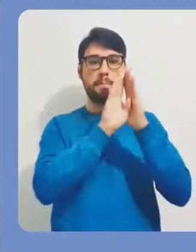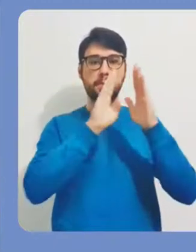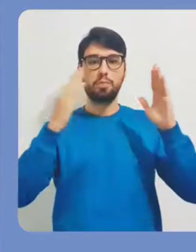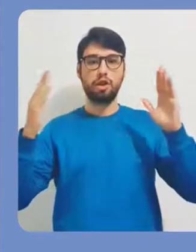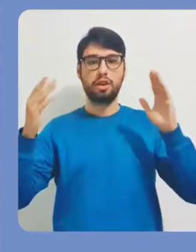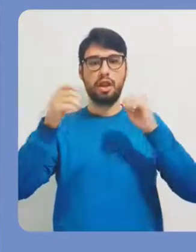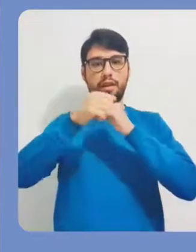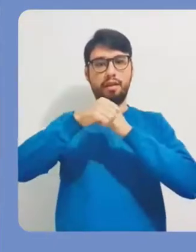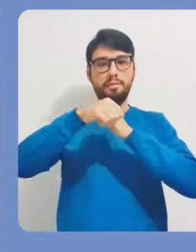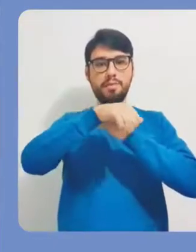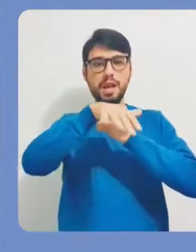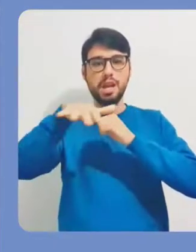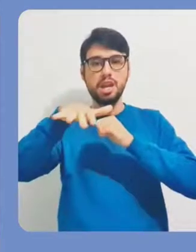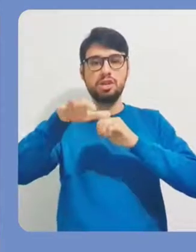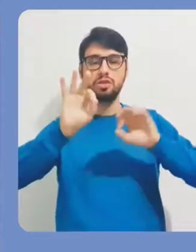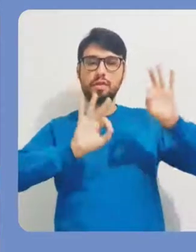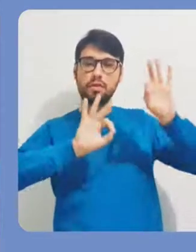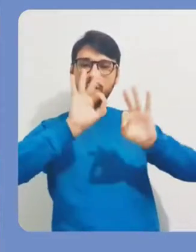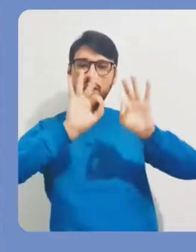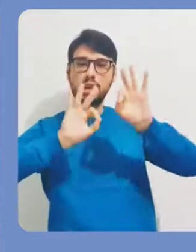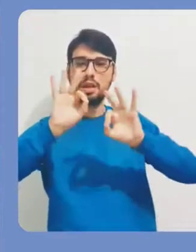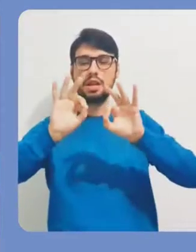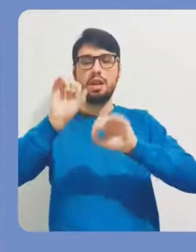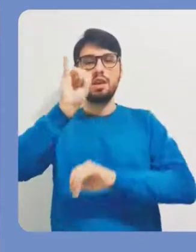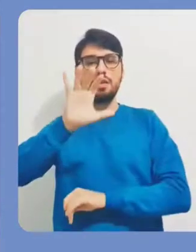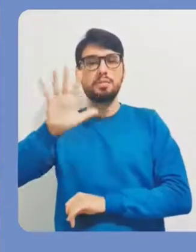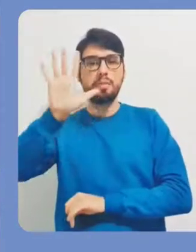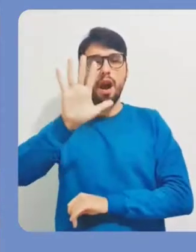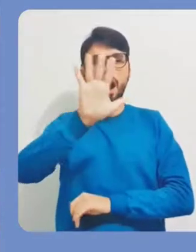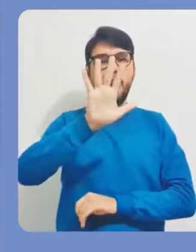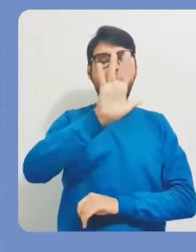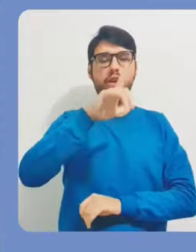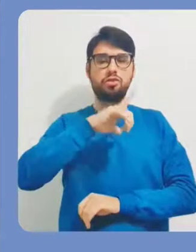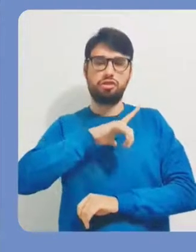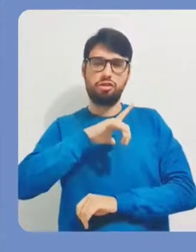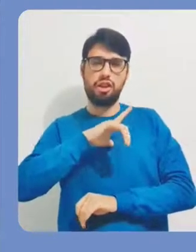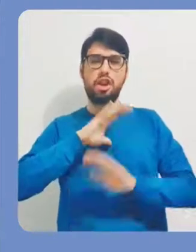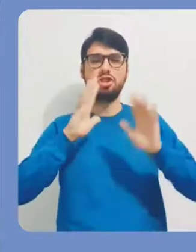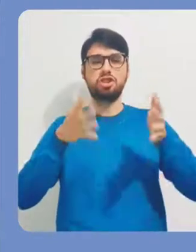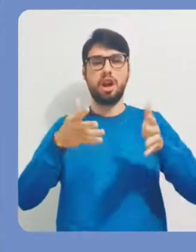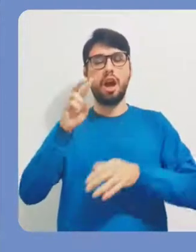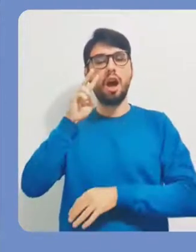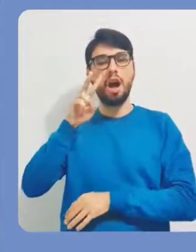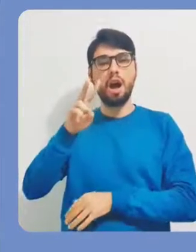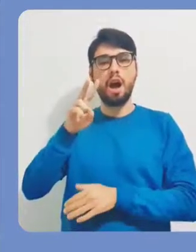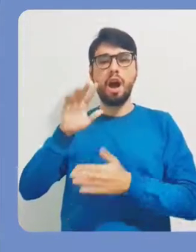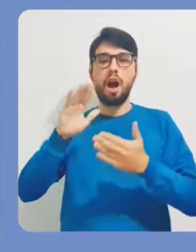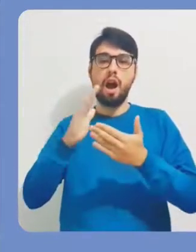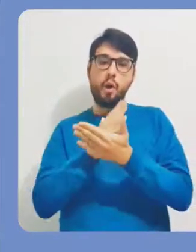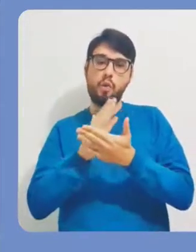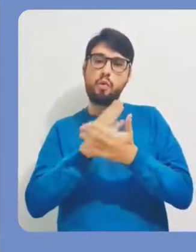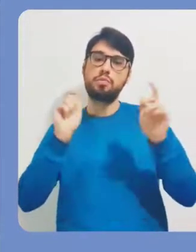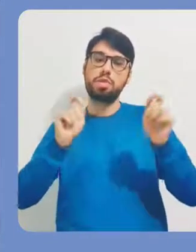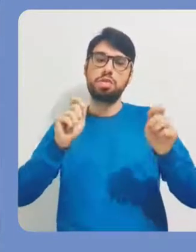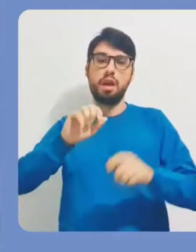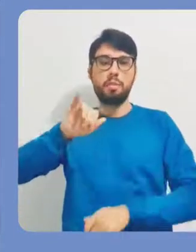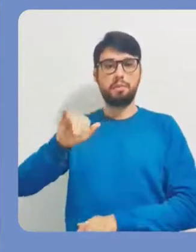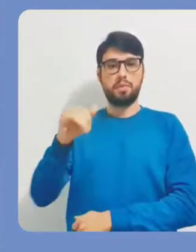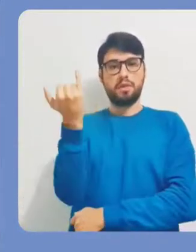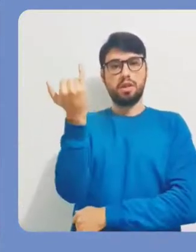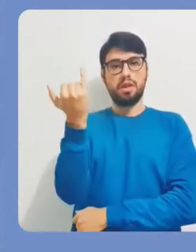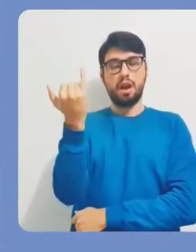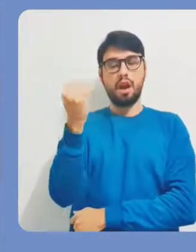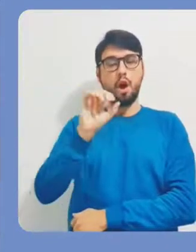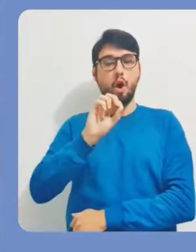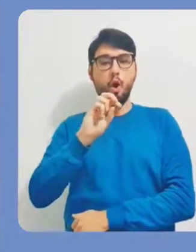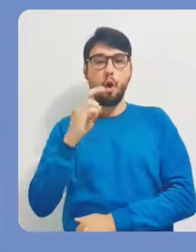Quando eu entro nessa opção, eu vou ser direcionada para a minha biblioteca de mídia, onde eu já vou ter todas as imagens que eu adicionei